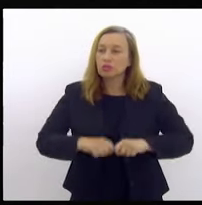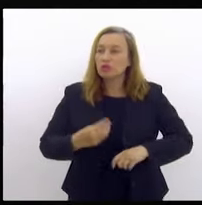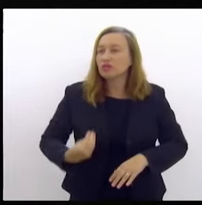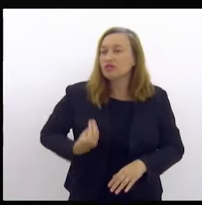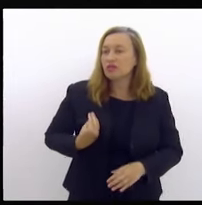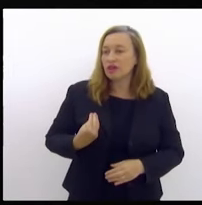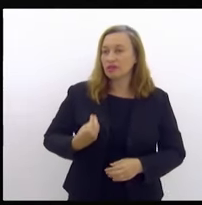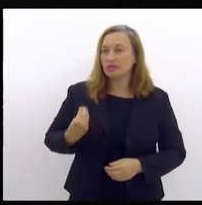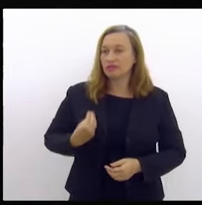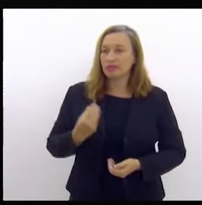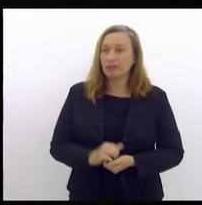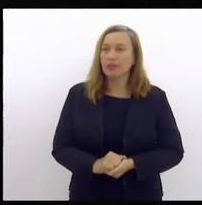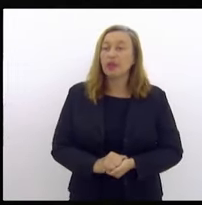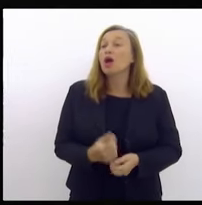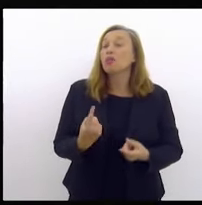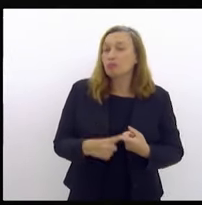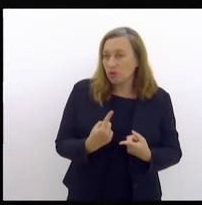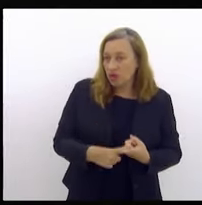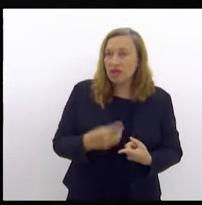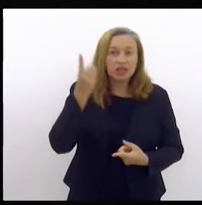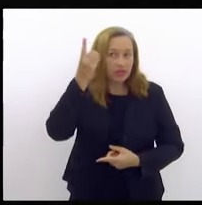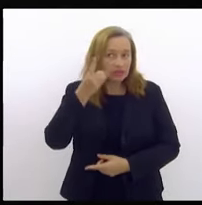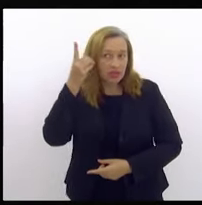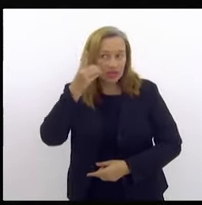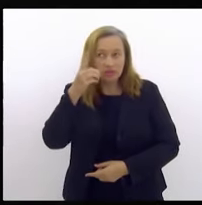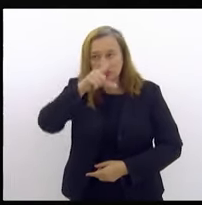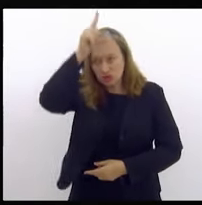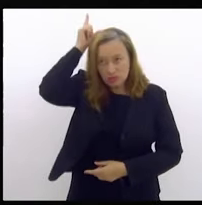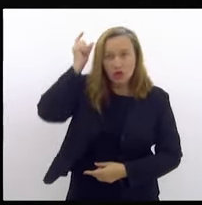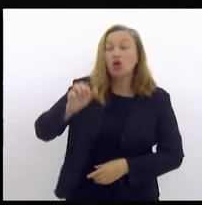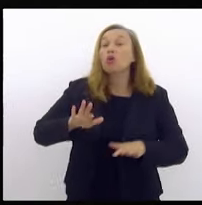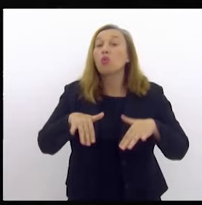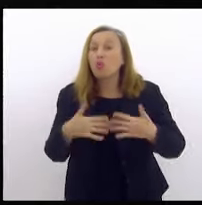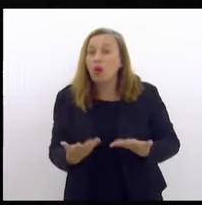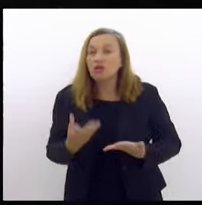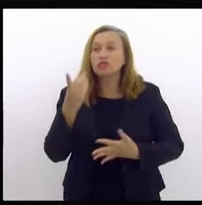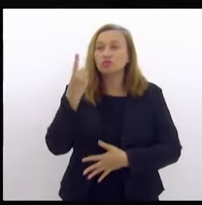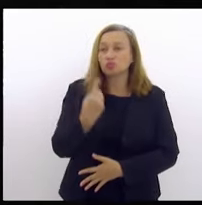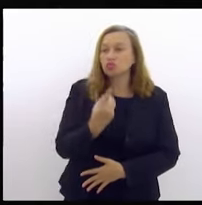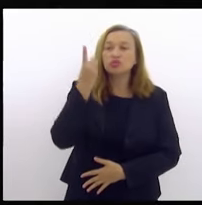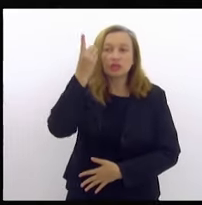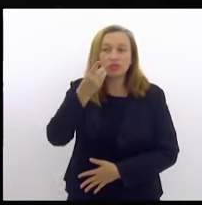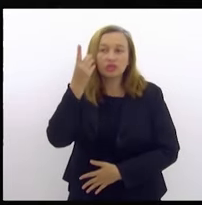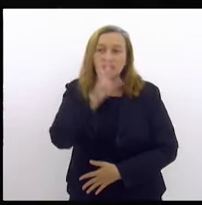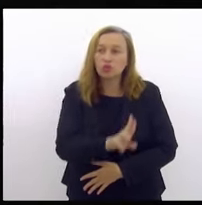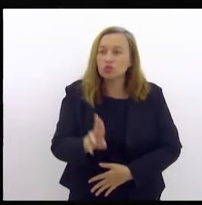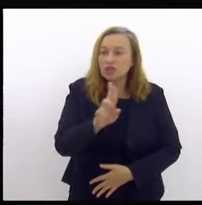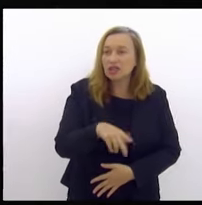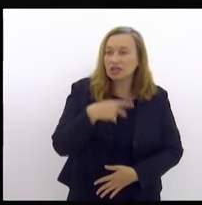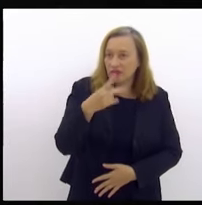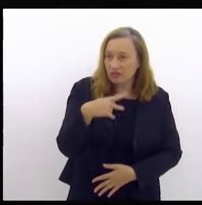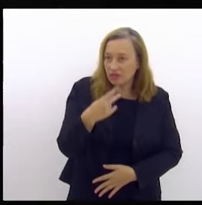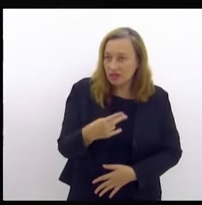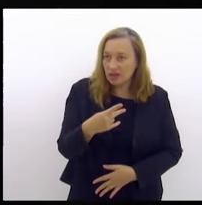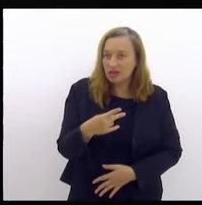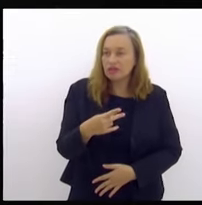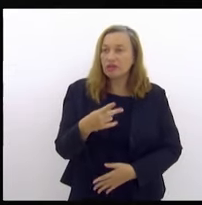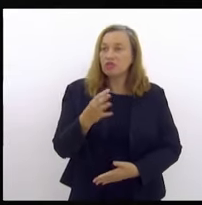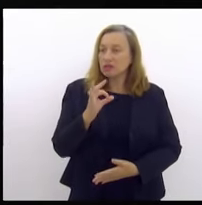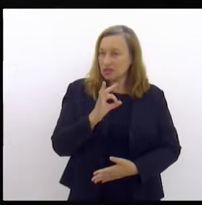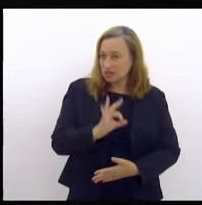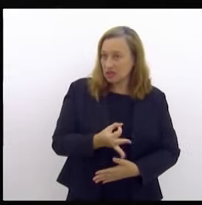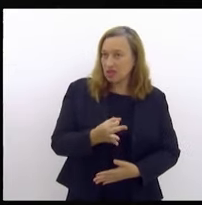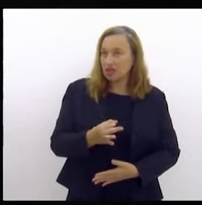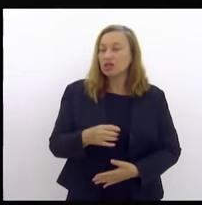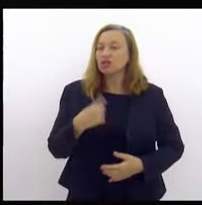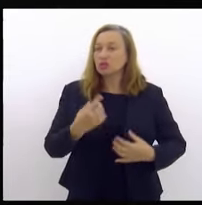sobreviver. Até porque, deputado Luiz Paulo, quando um deputado quer usar da palavra para falar alguma coisa que seja concreta, nós